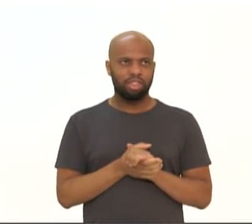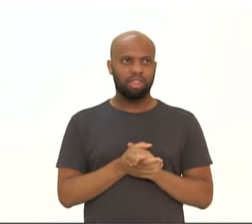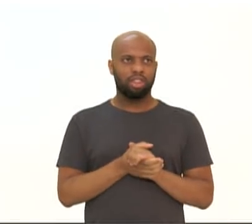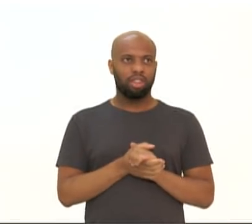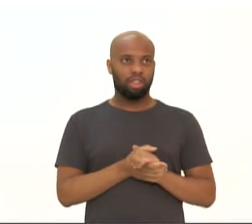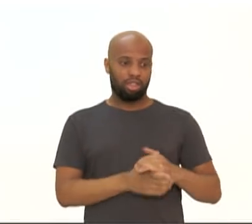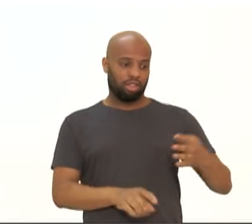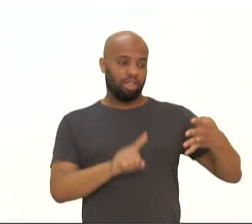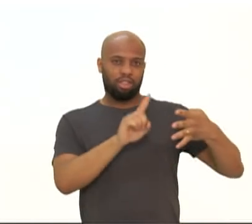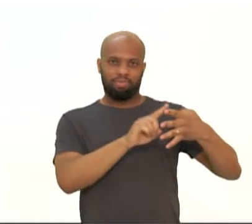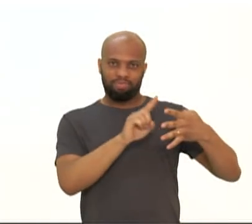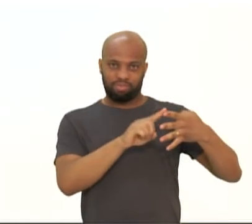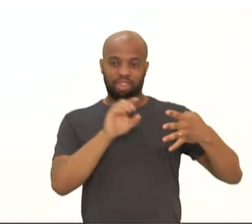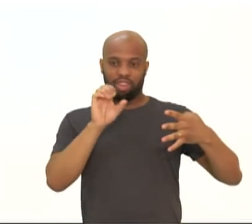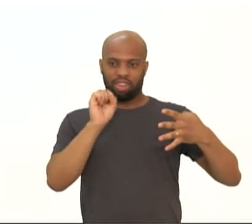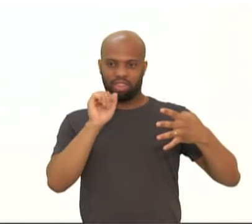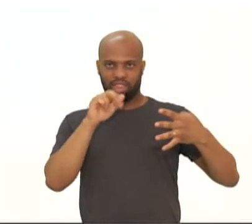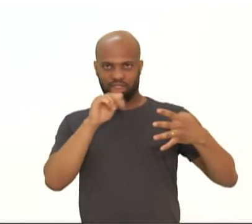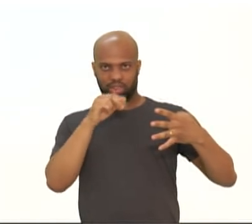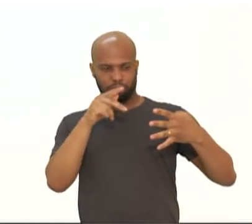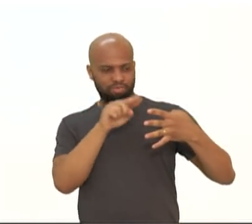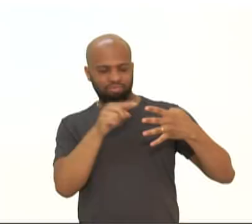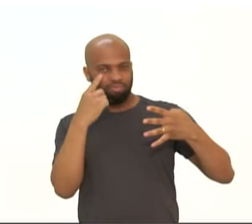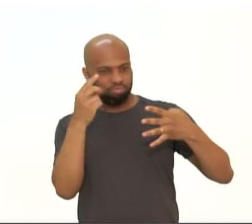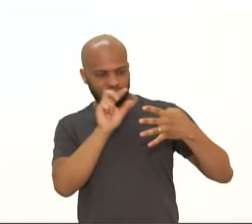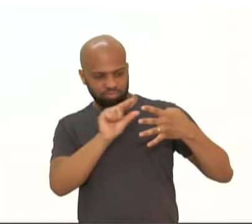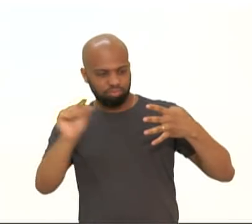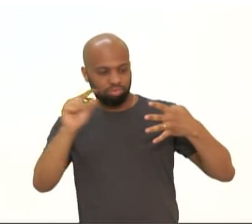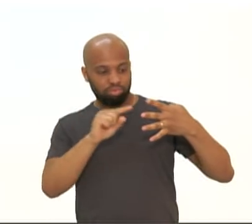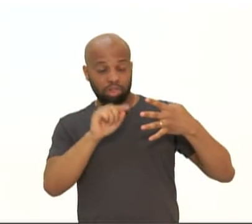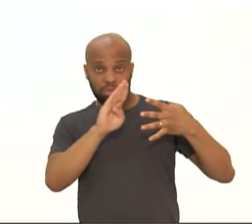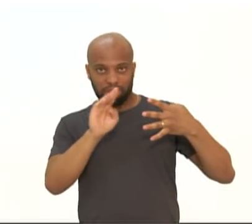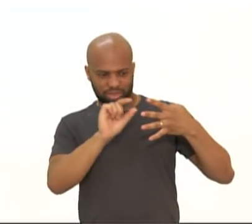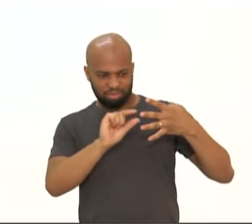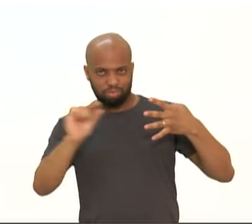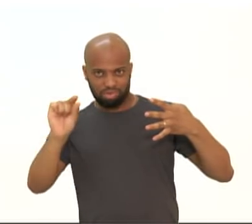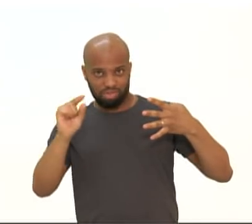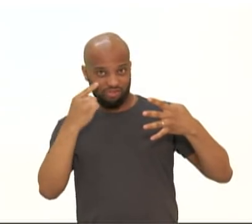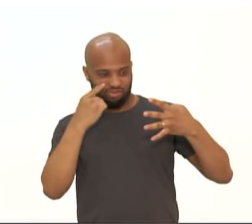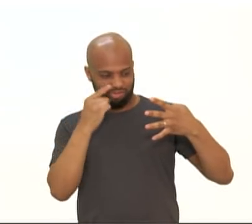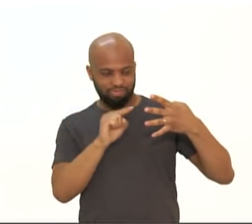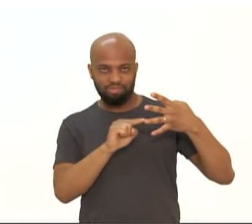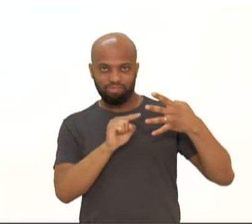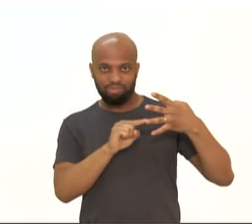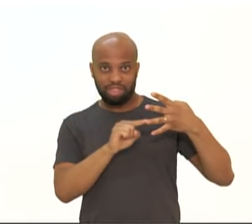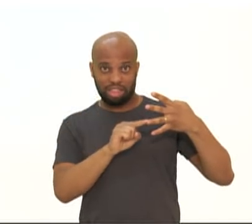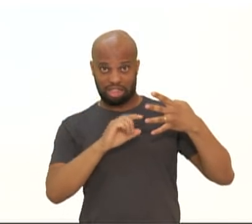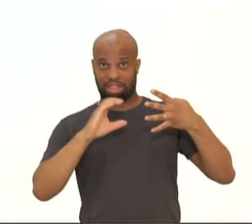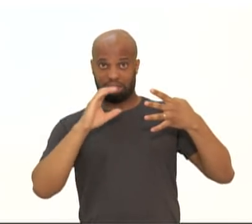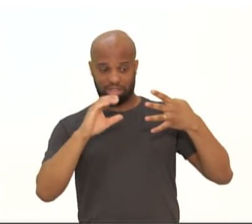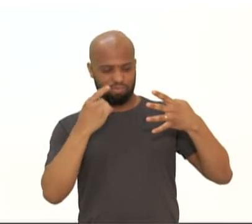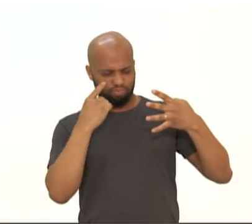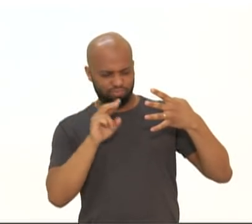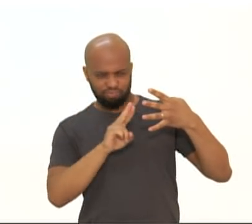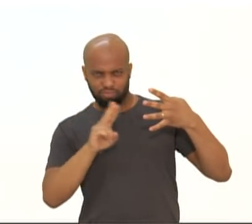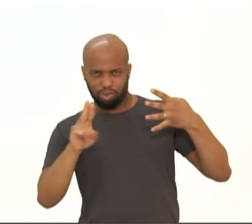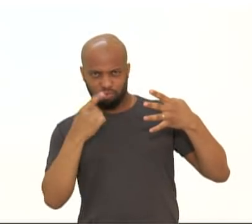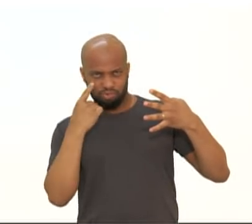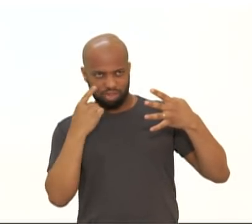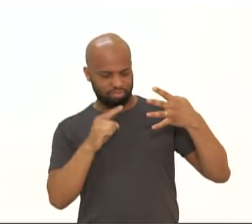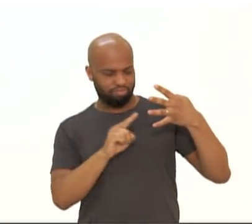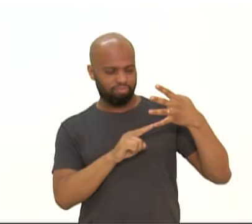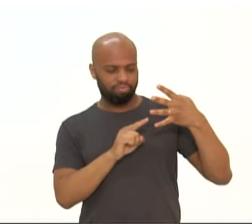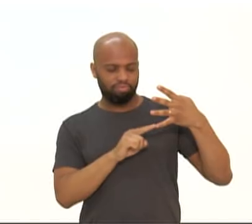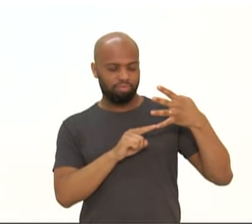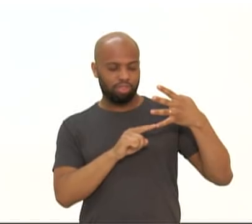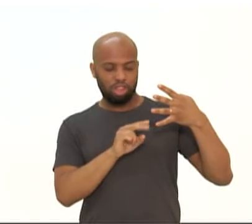alternativa A, sarampo. A alternativa B seria rubéola. A alternativa C,